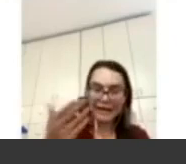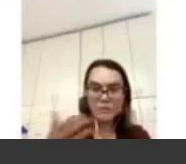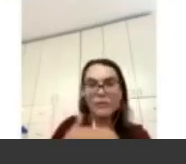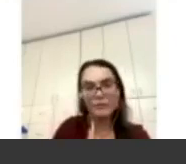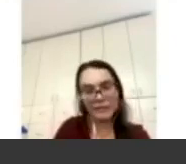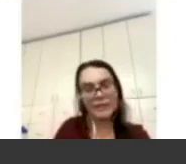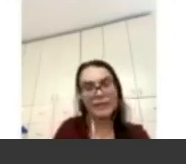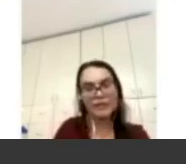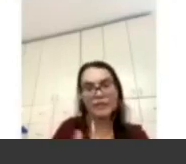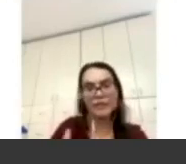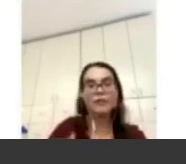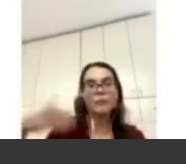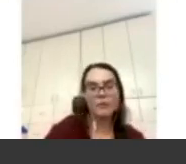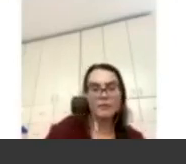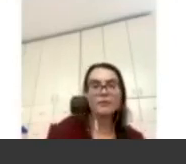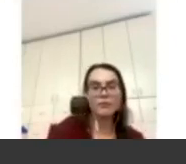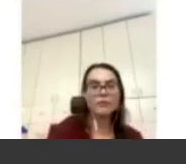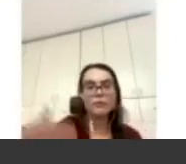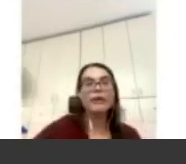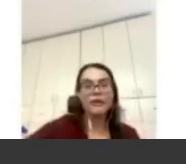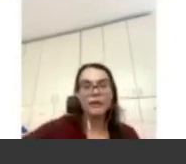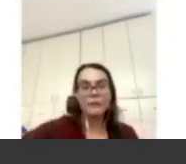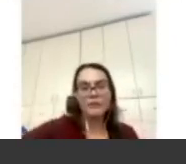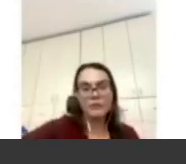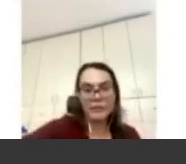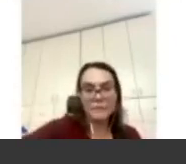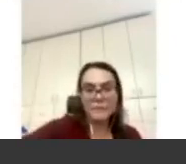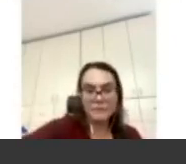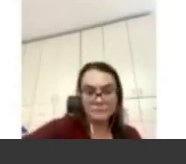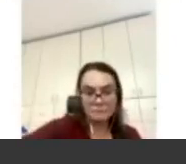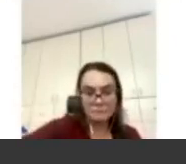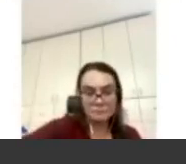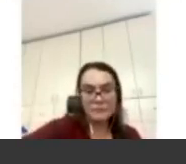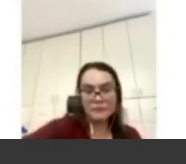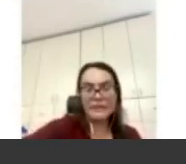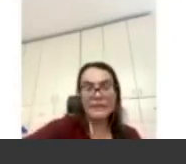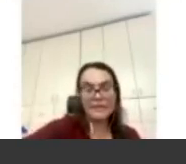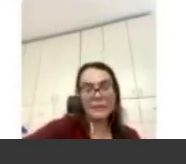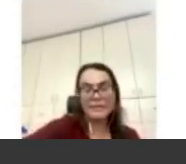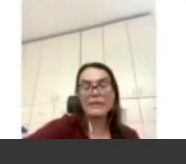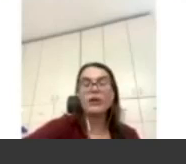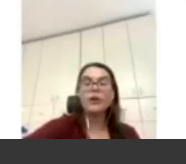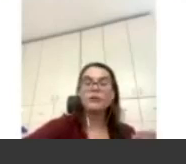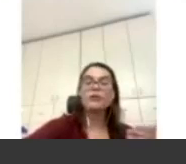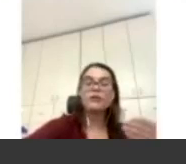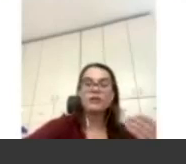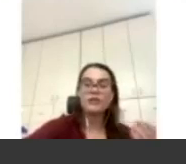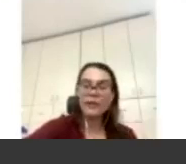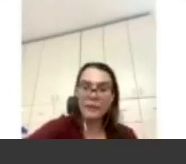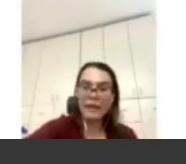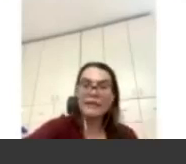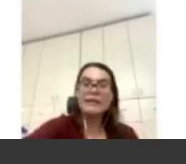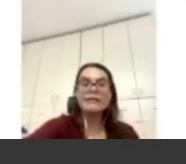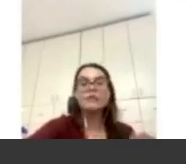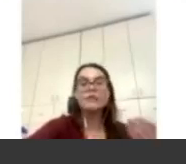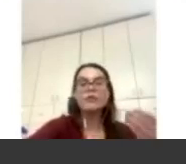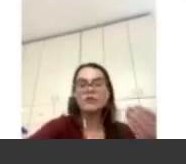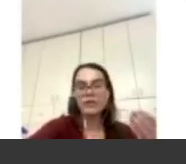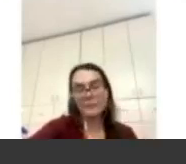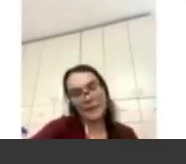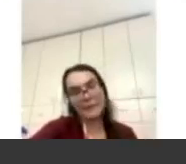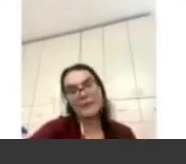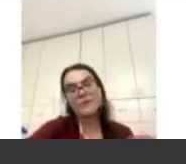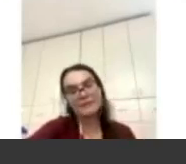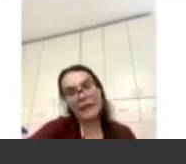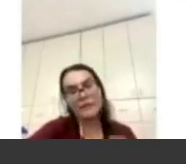se caso eu não tenha na rede aquilo, eu possa, no futuro, realmente ter na sequência. Outra coisa que a gente trabalha são os fluxos